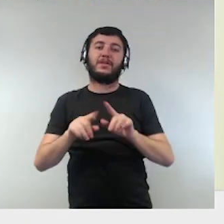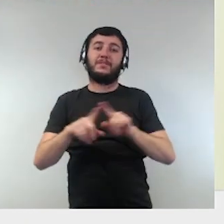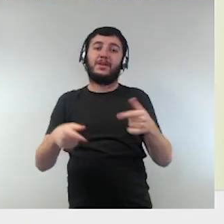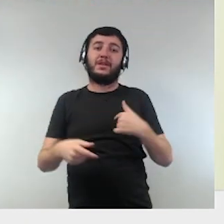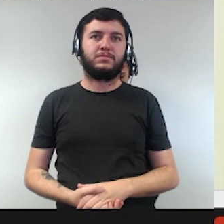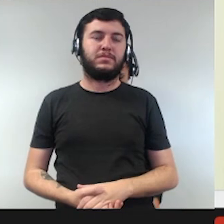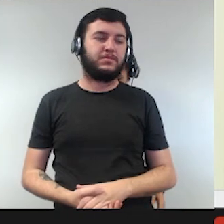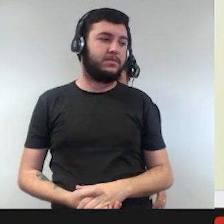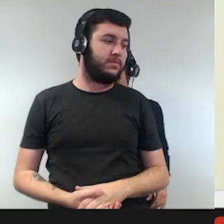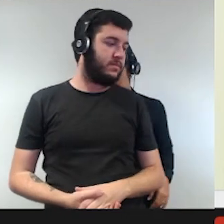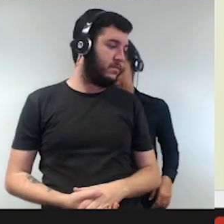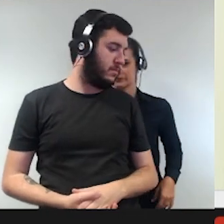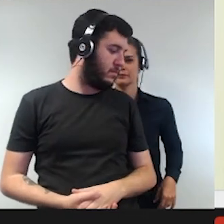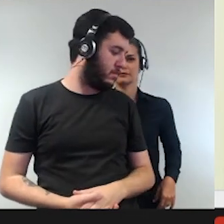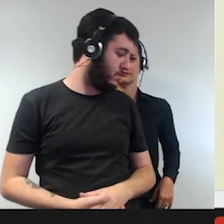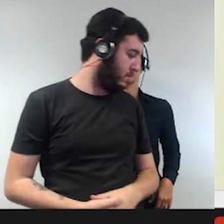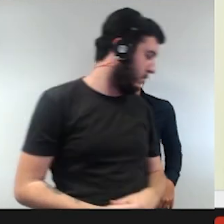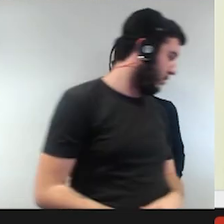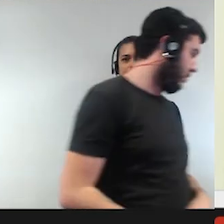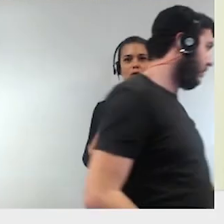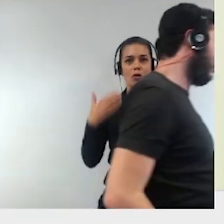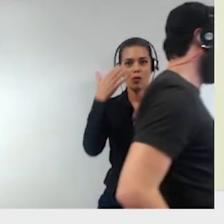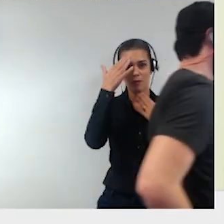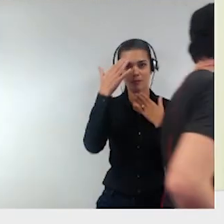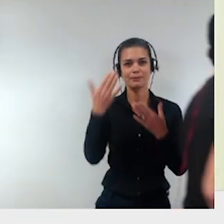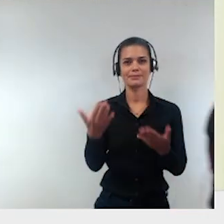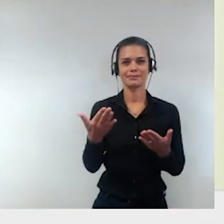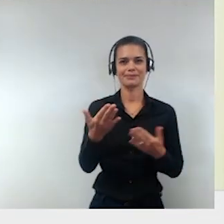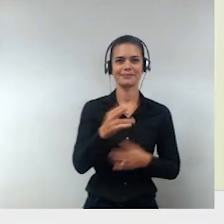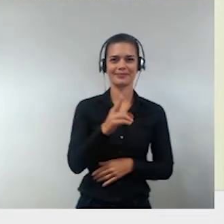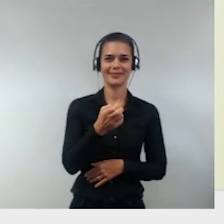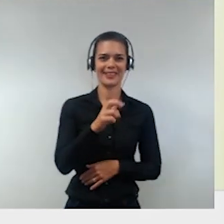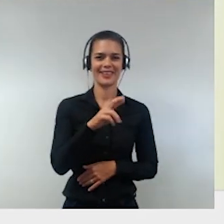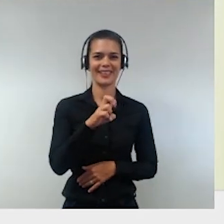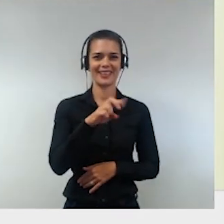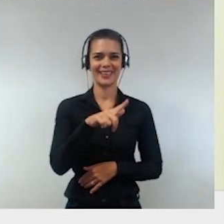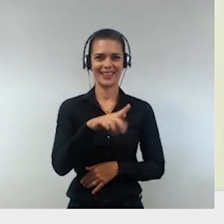vaquejada. Obrigado, doutor Henrique. Estão me ouvindo?